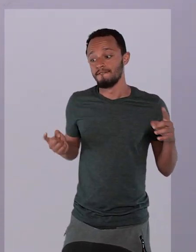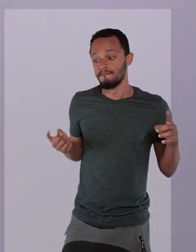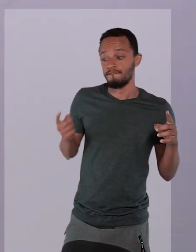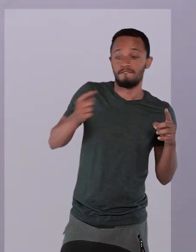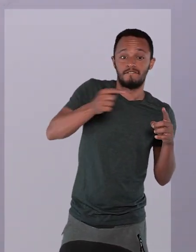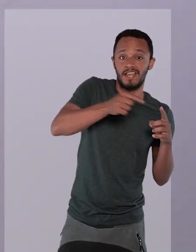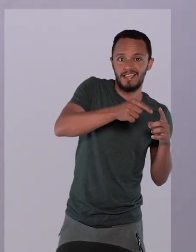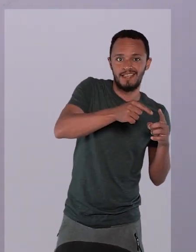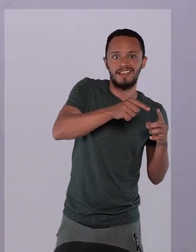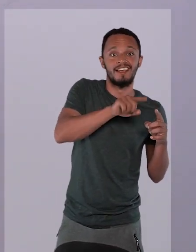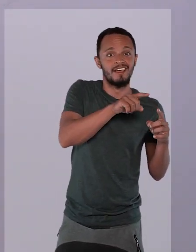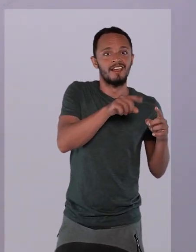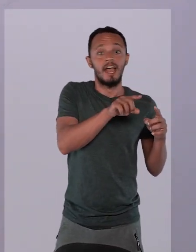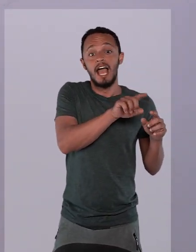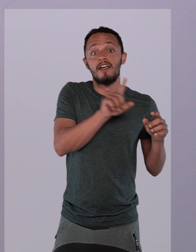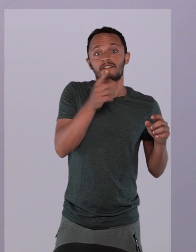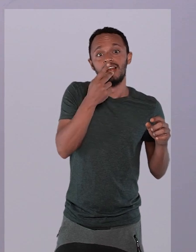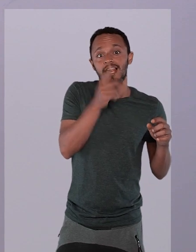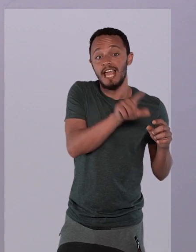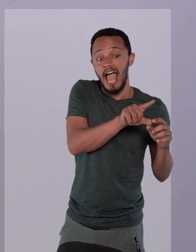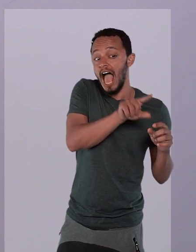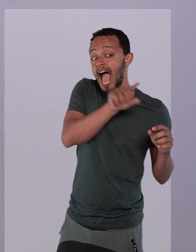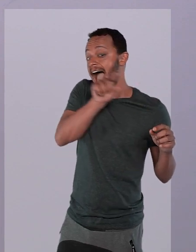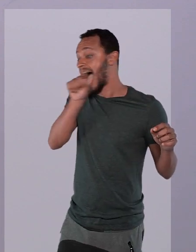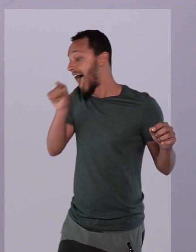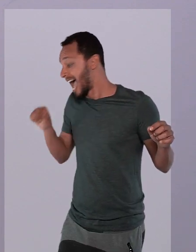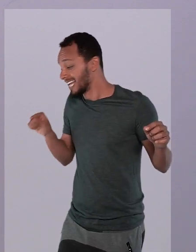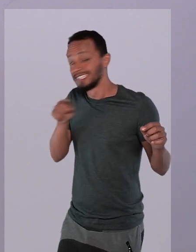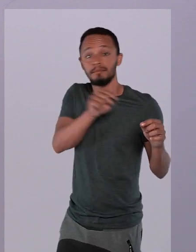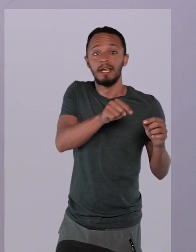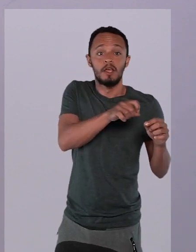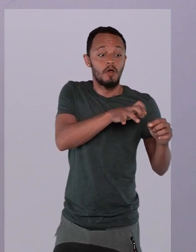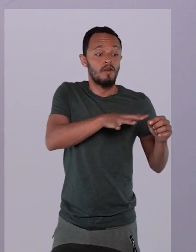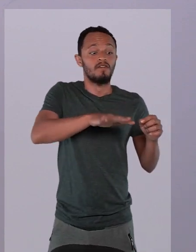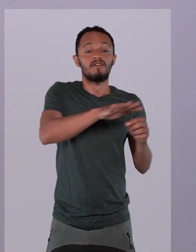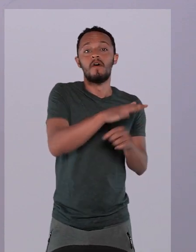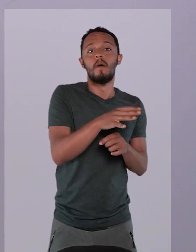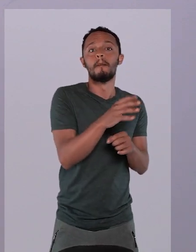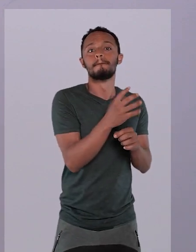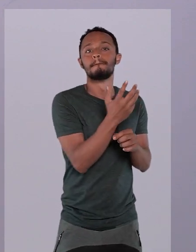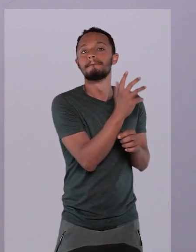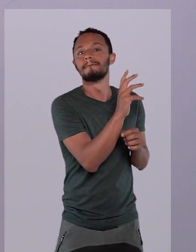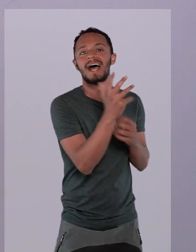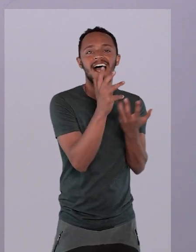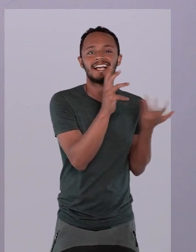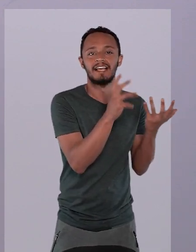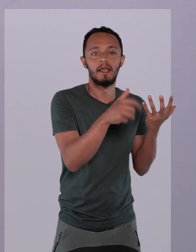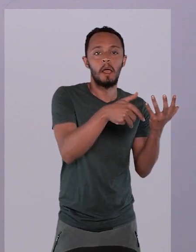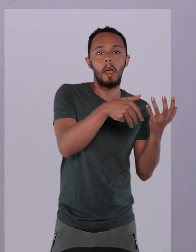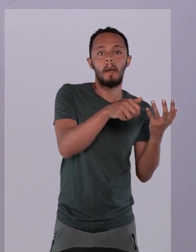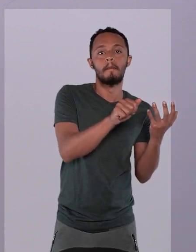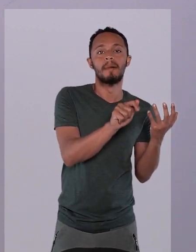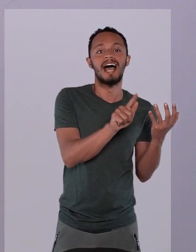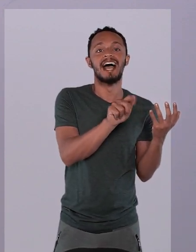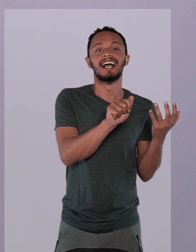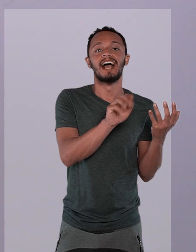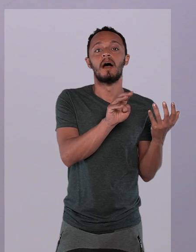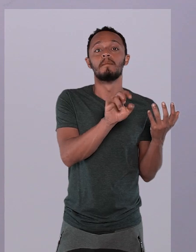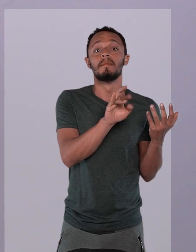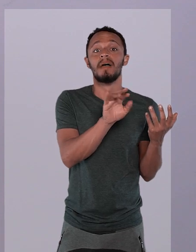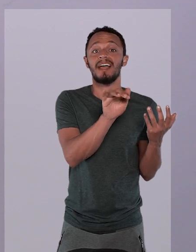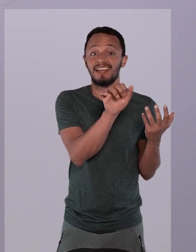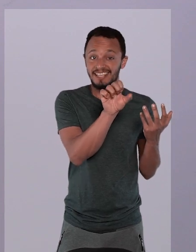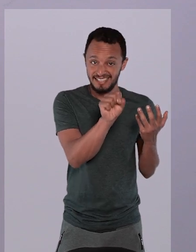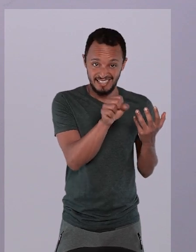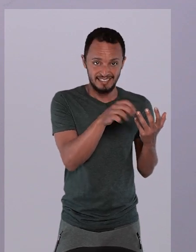passadinha no Parque das Mangabeiras para ver os Amílcar de Castro, né, porque eu sou não só uma admiradora, como uma modesta colecionadora do Amílcar,